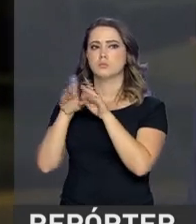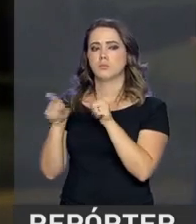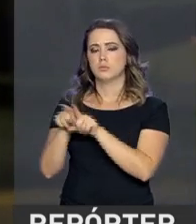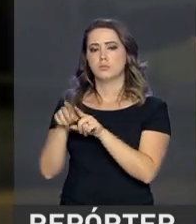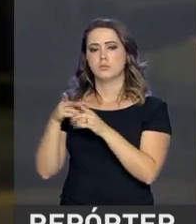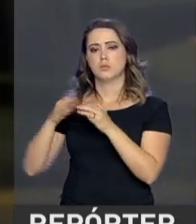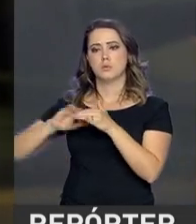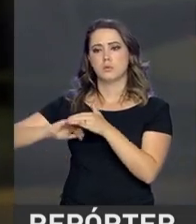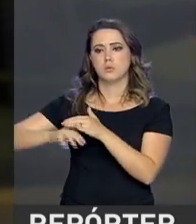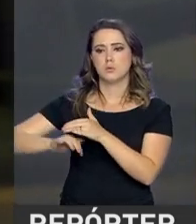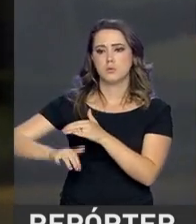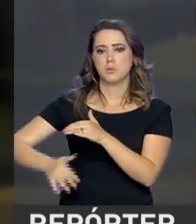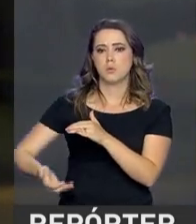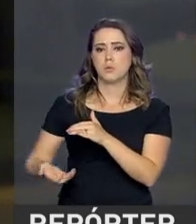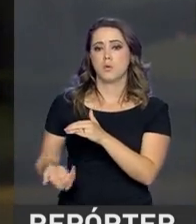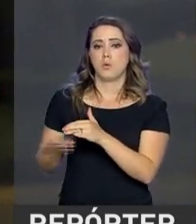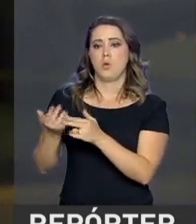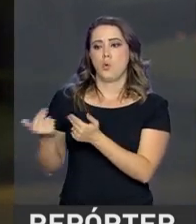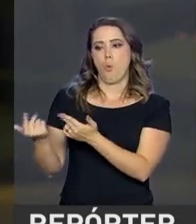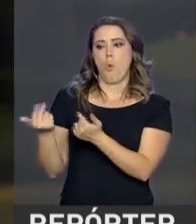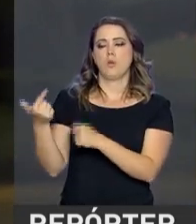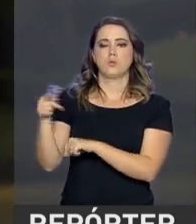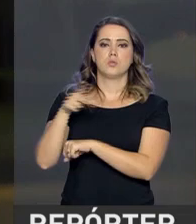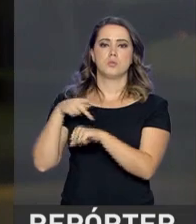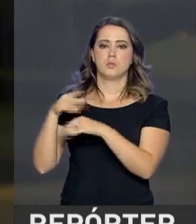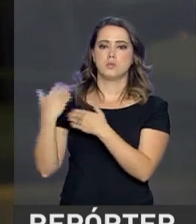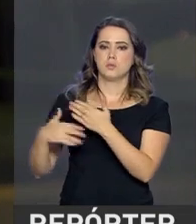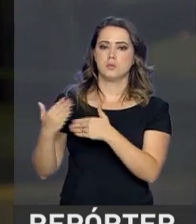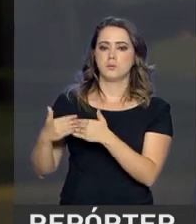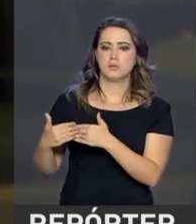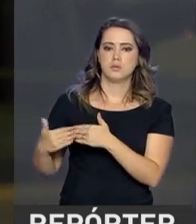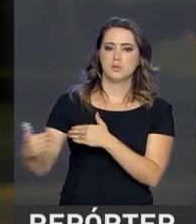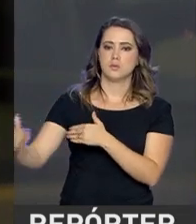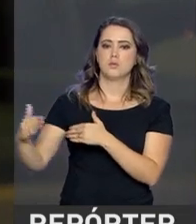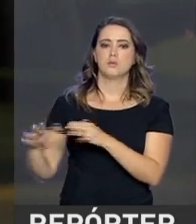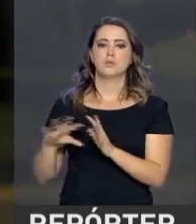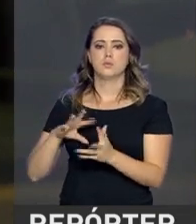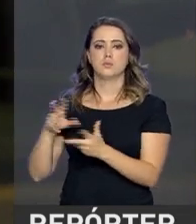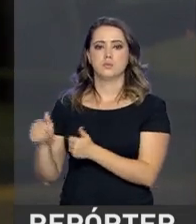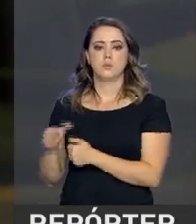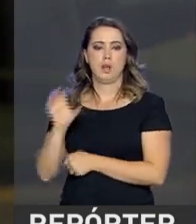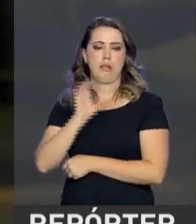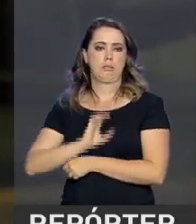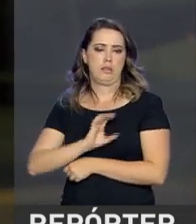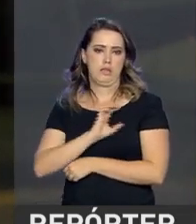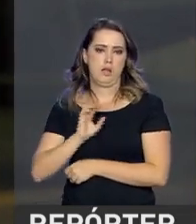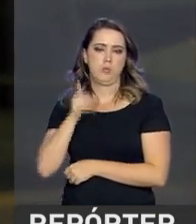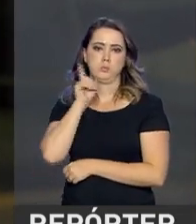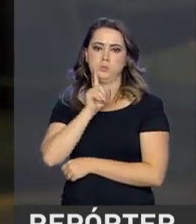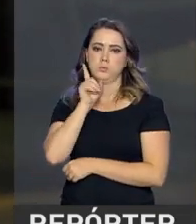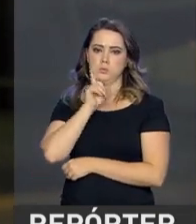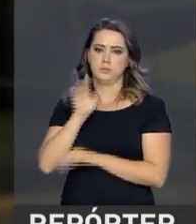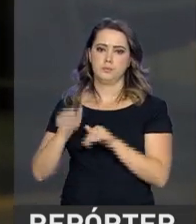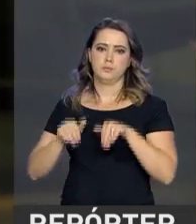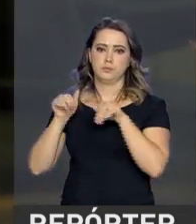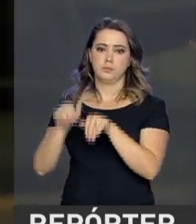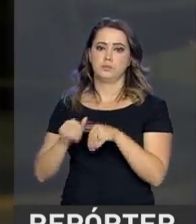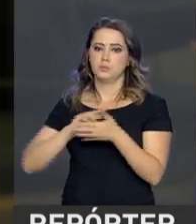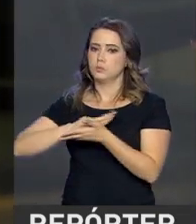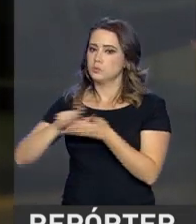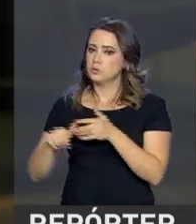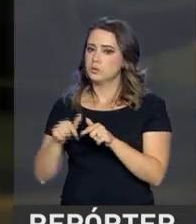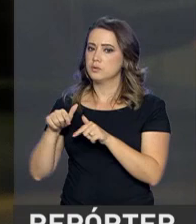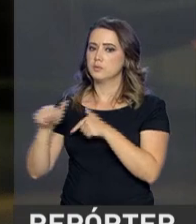mineração brasileira em igualdade com os países desenvolvidos do mundo canadá estados unidos austrália enfim